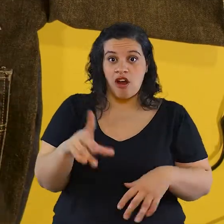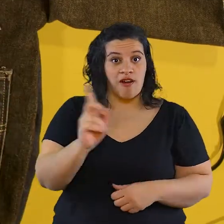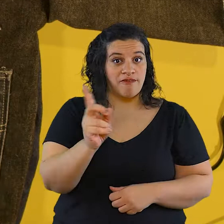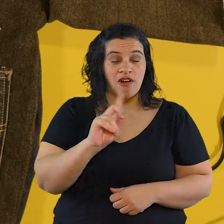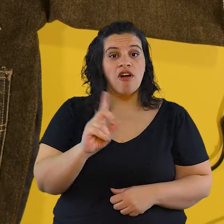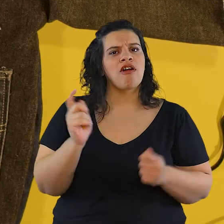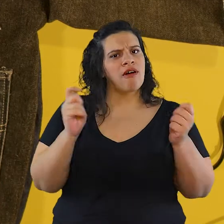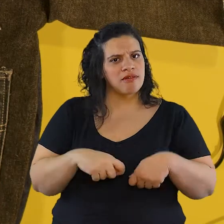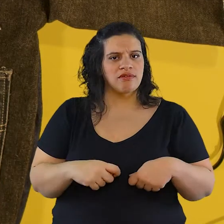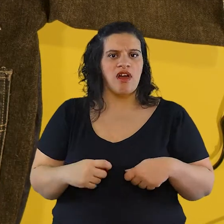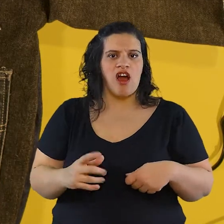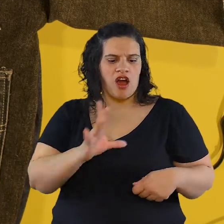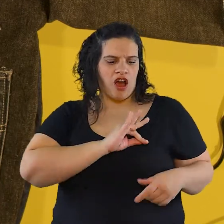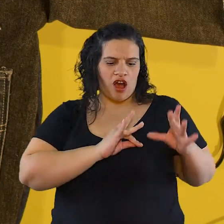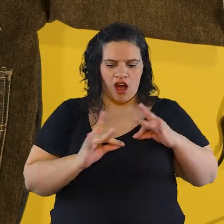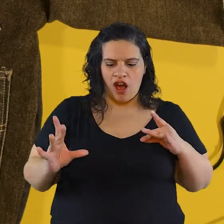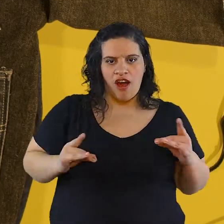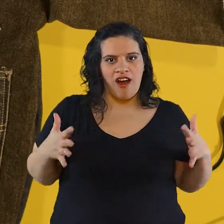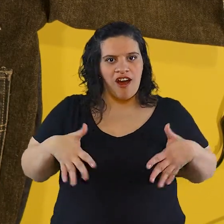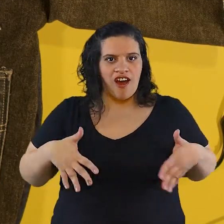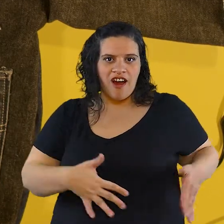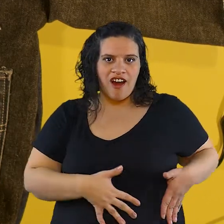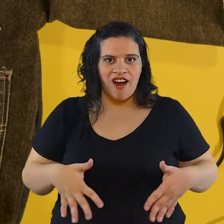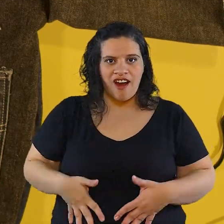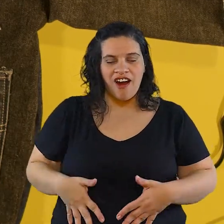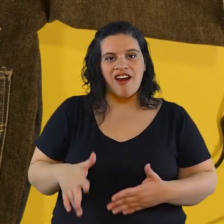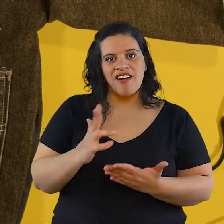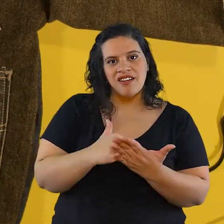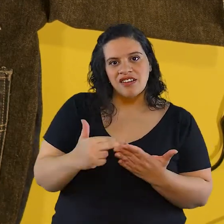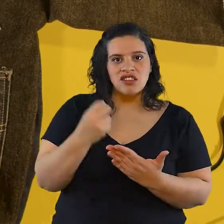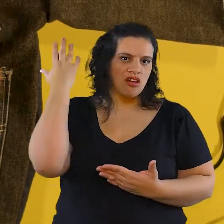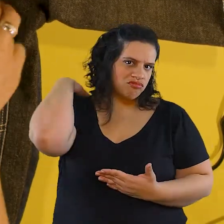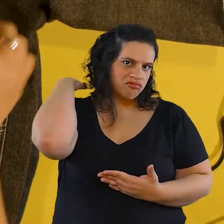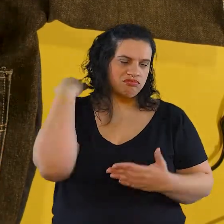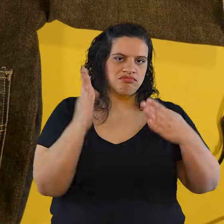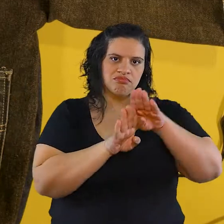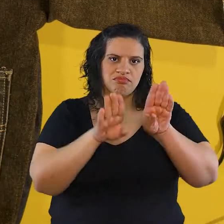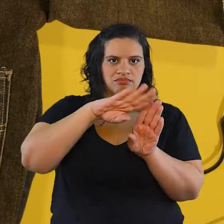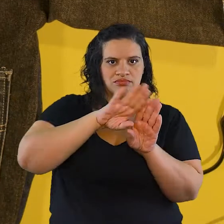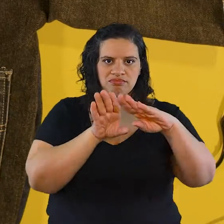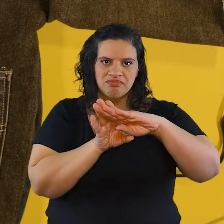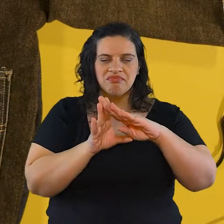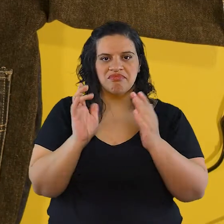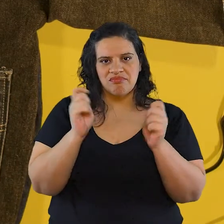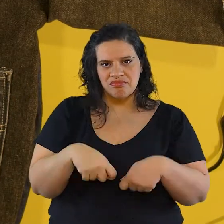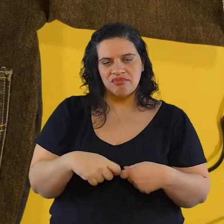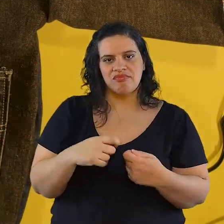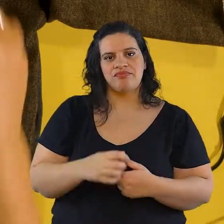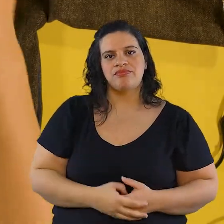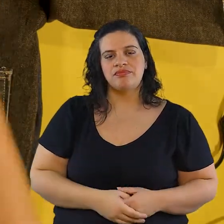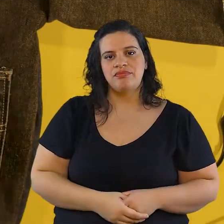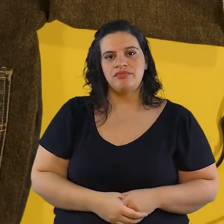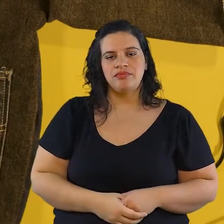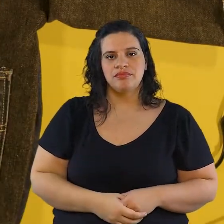sobram, não joga fora, porque eu posso tanto aplicar na peça, fazer um desenho com ela nas costas, ó,